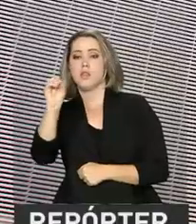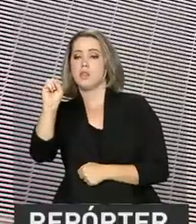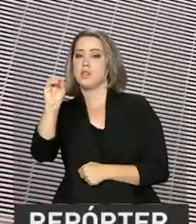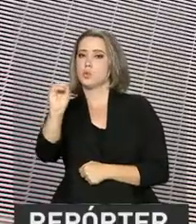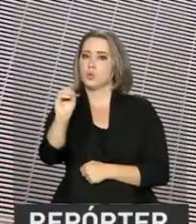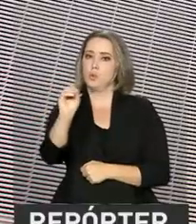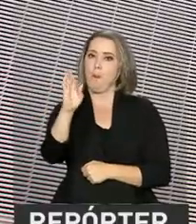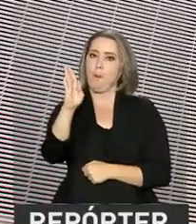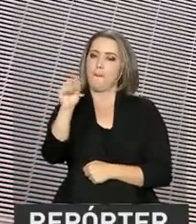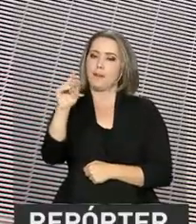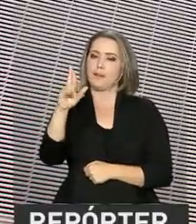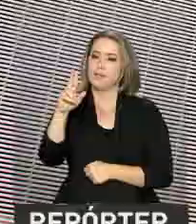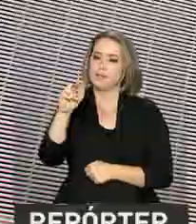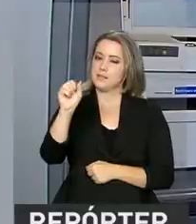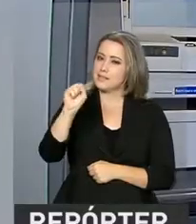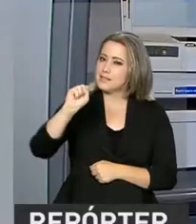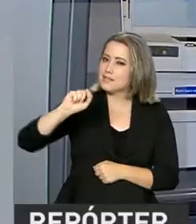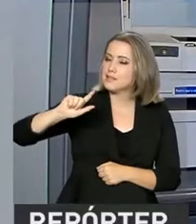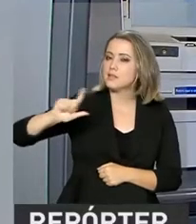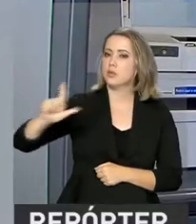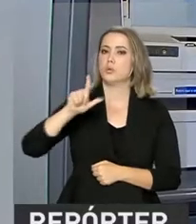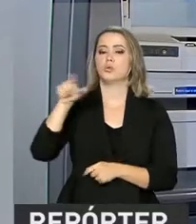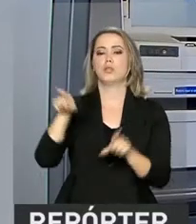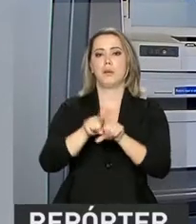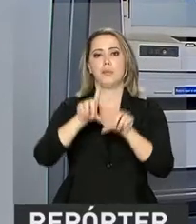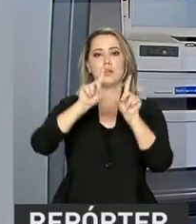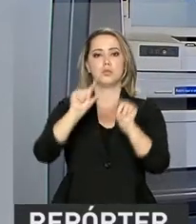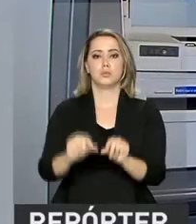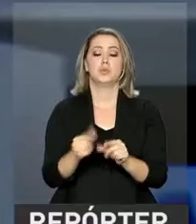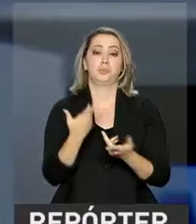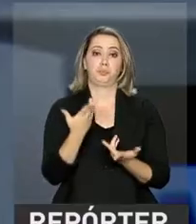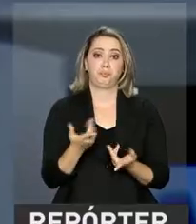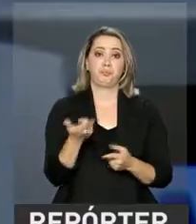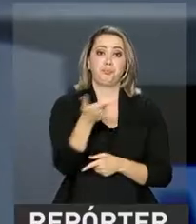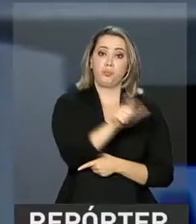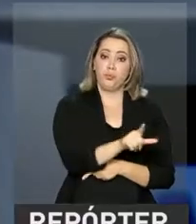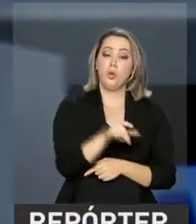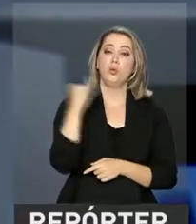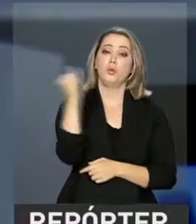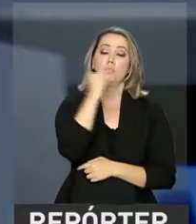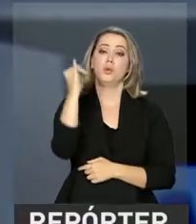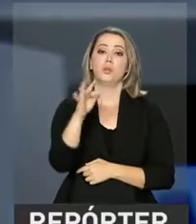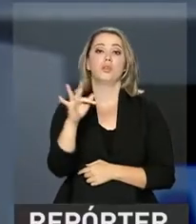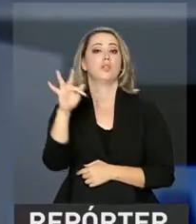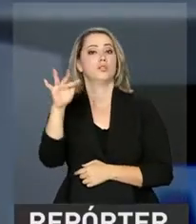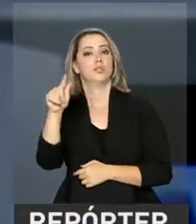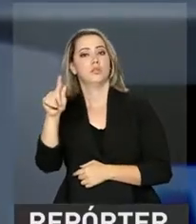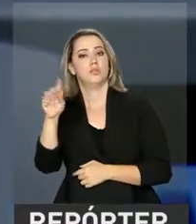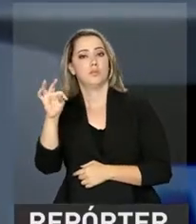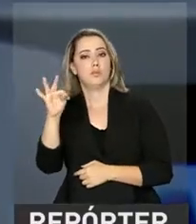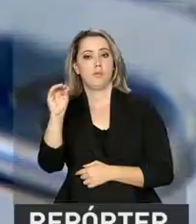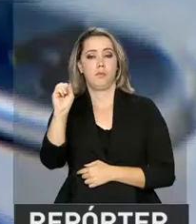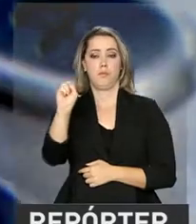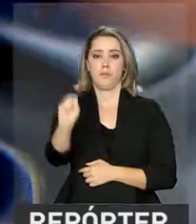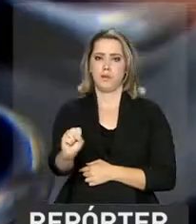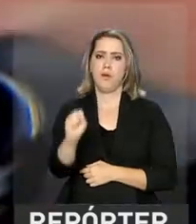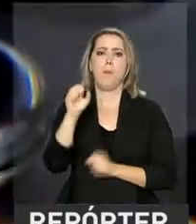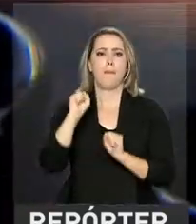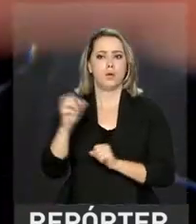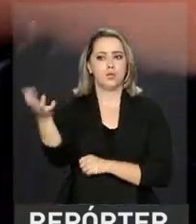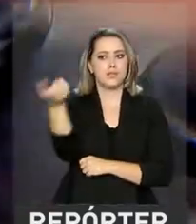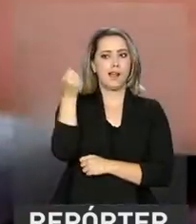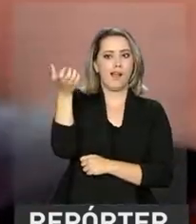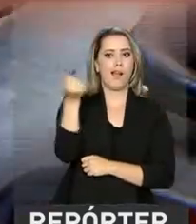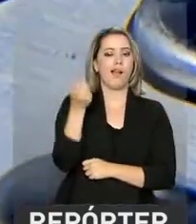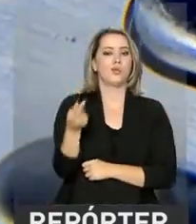outra medida vai permitir que trabalhadores com contas inativas junto à fgts possam sacar os recursos contas inativas